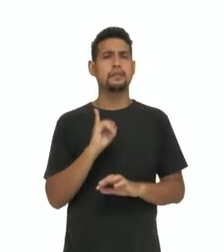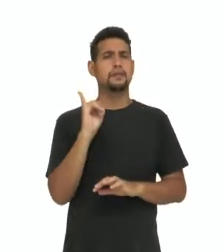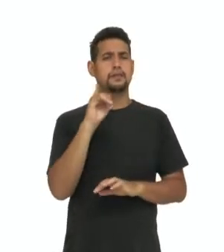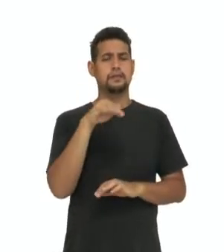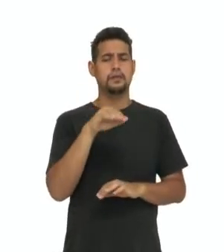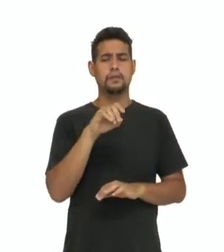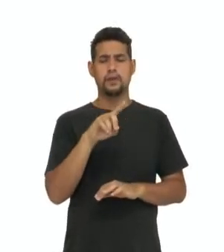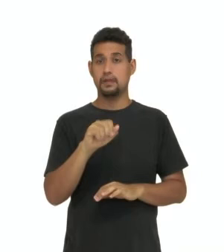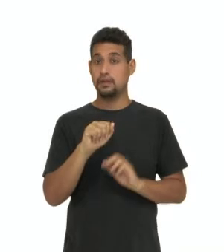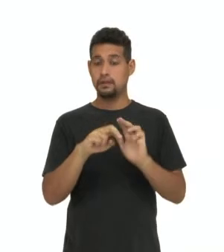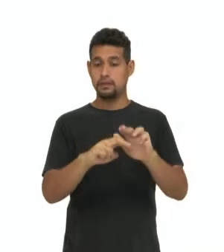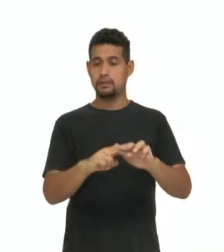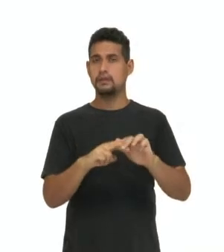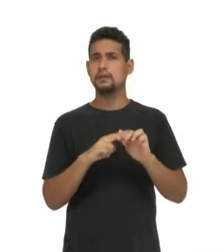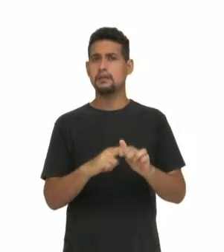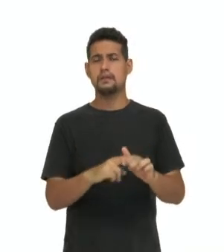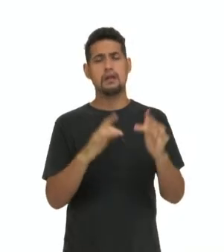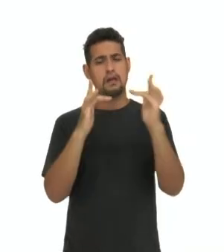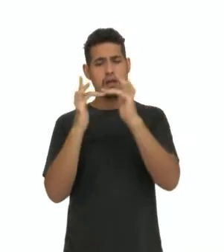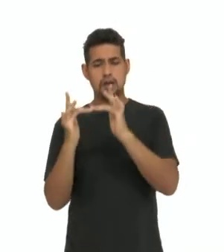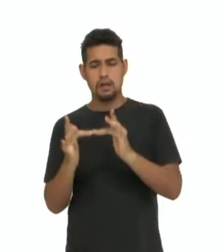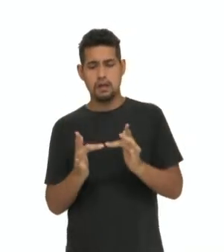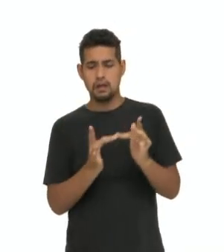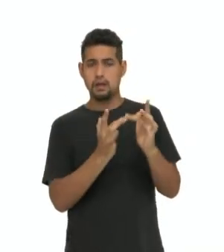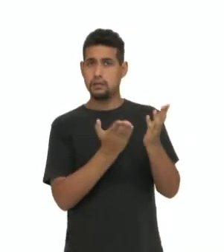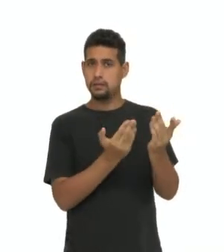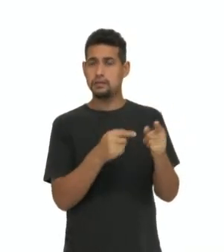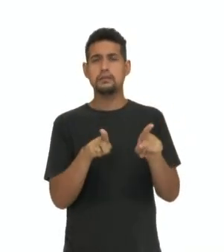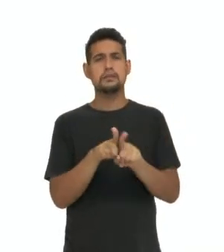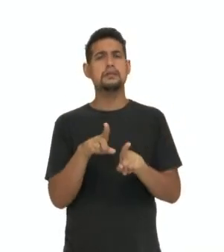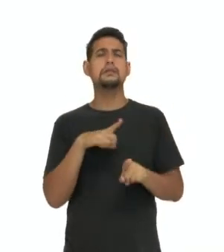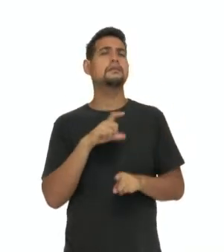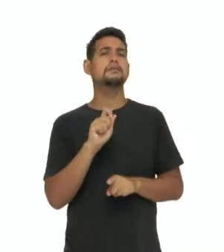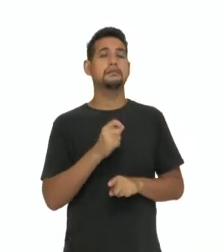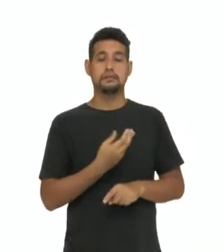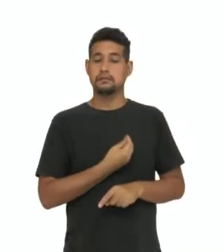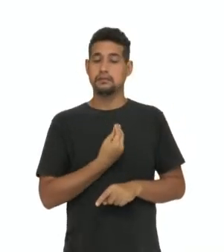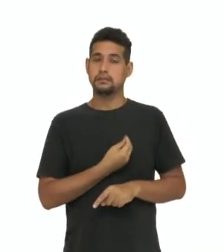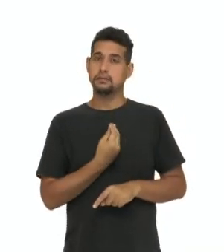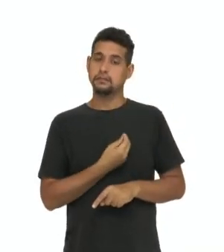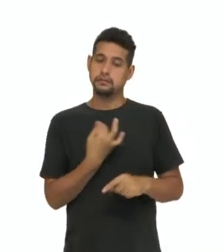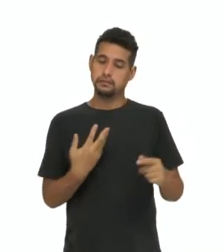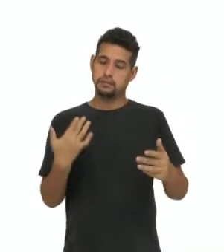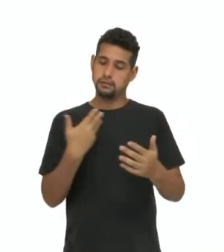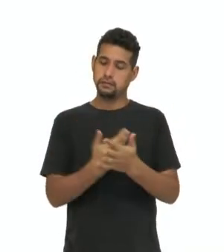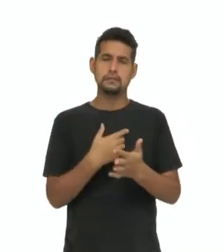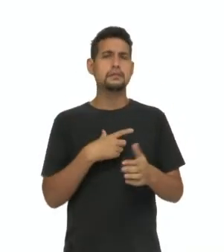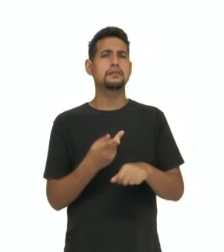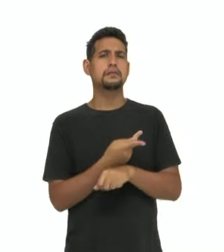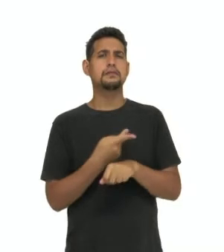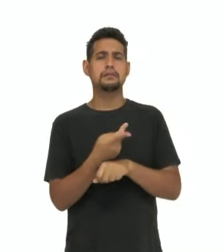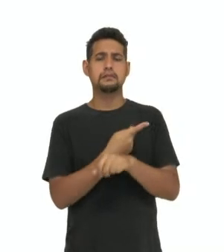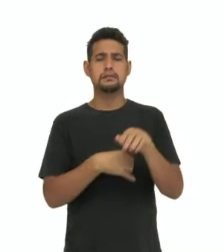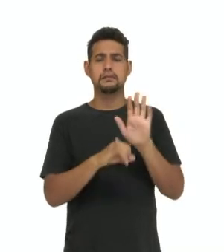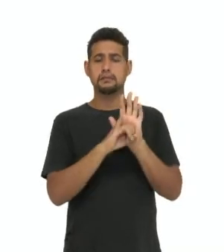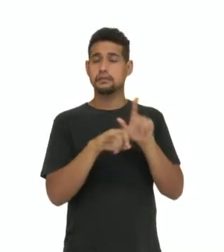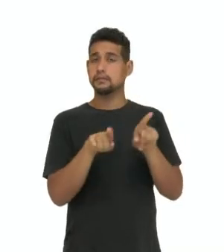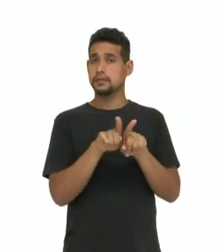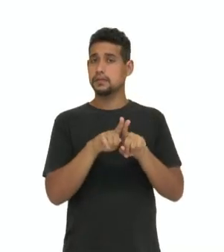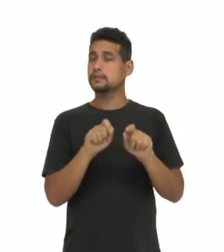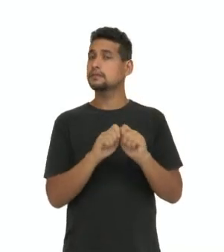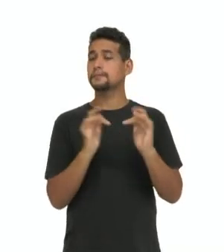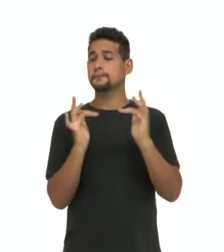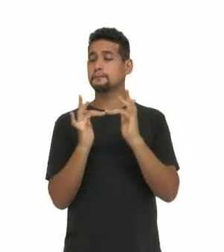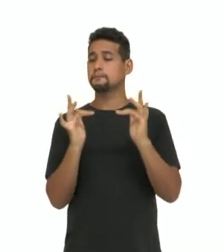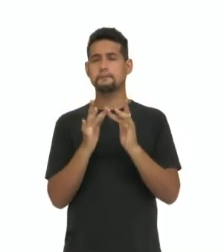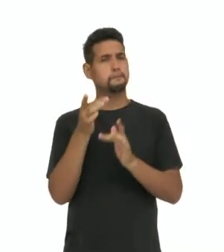moda. Por isso, ela é tão atrativa aos adolescentes que estão na fase da vida em que buscar uma identidade faz parte